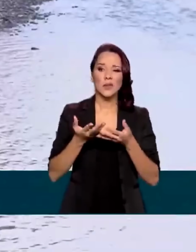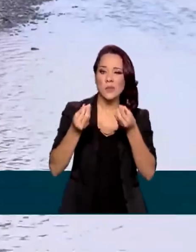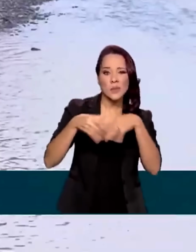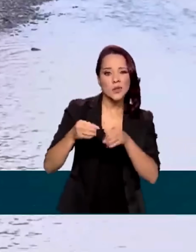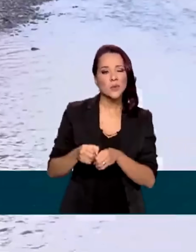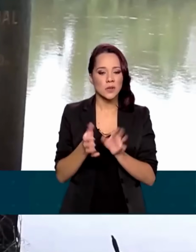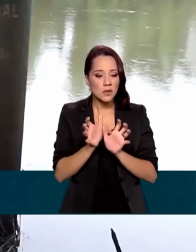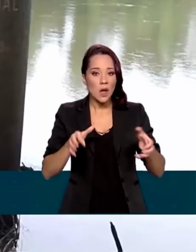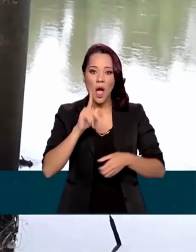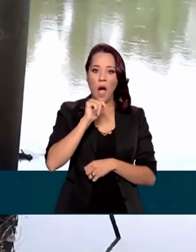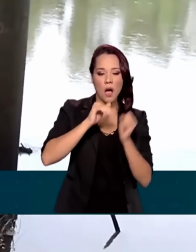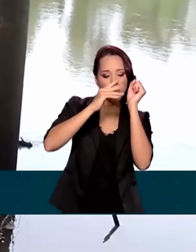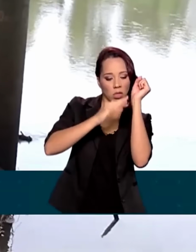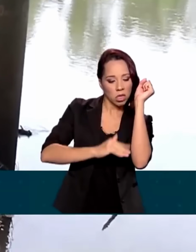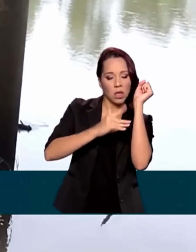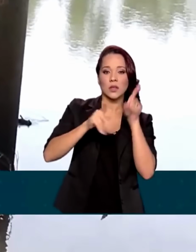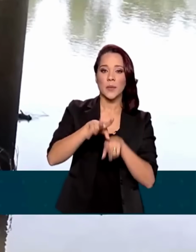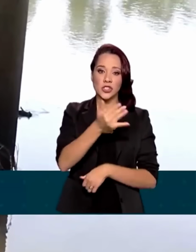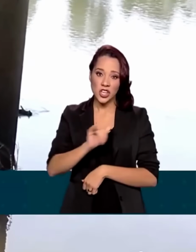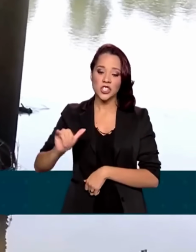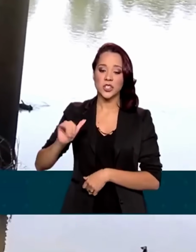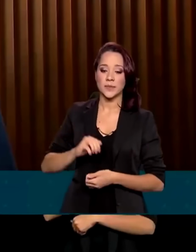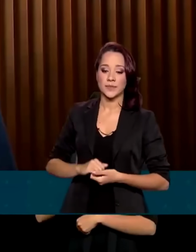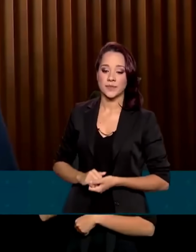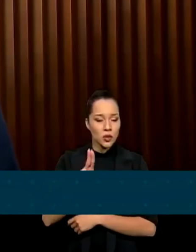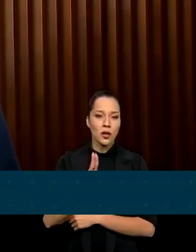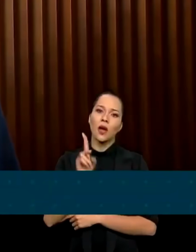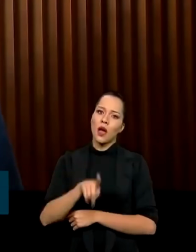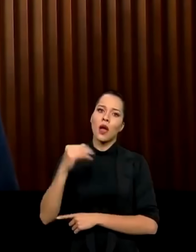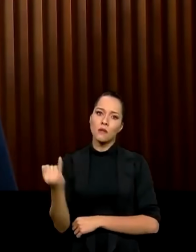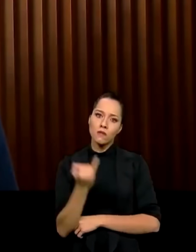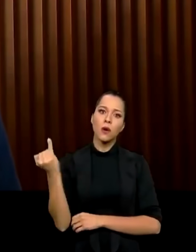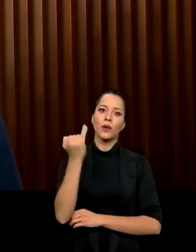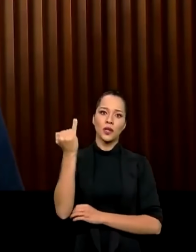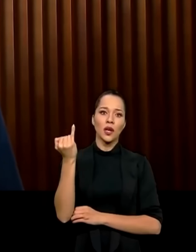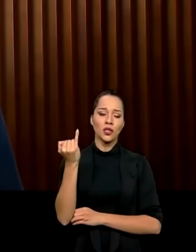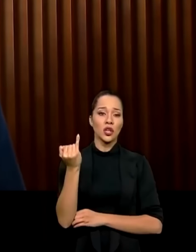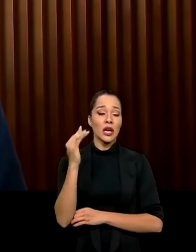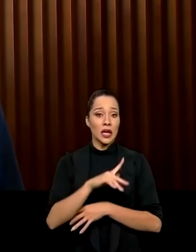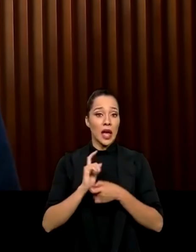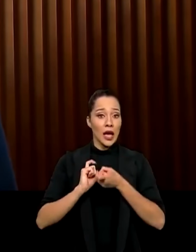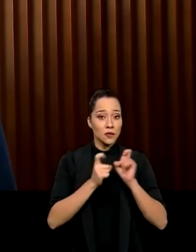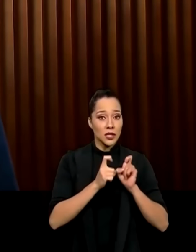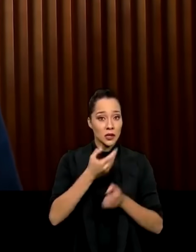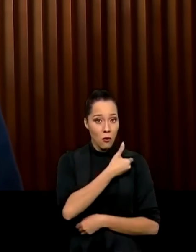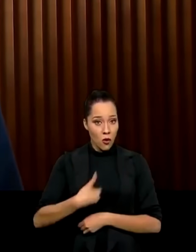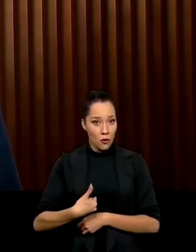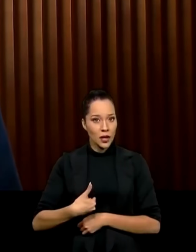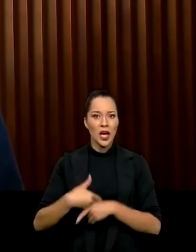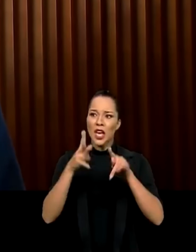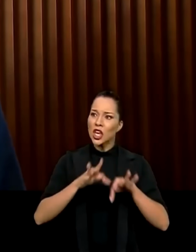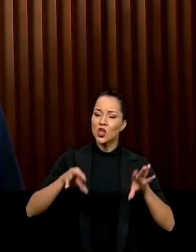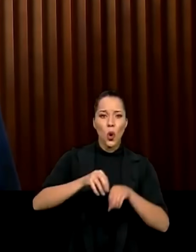vi a proposta né Eu já falei logo eu digo Olha gente isso aqui ninguém vai sentir os preços agora né vai sentir quando os reservatórios